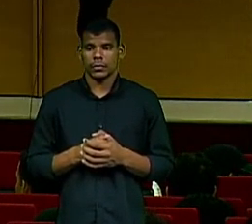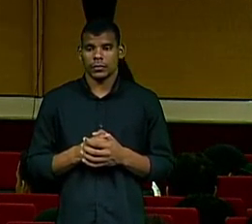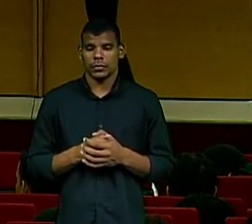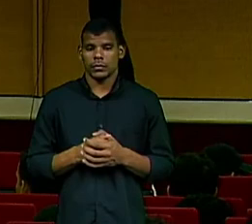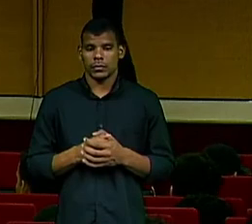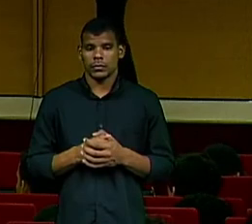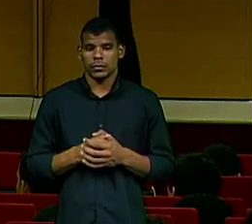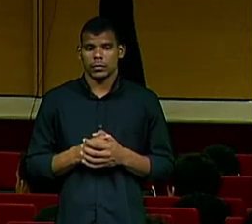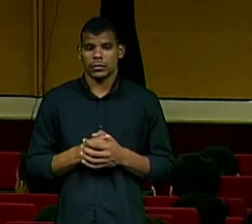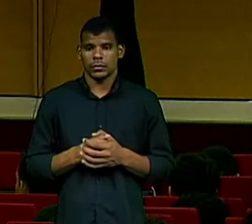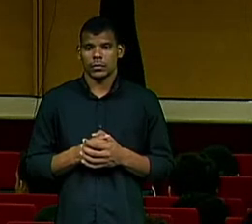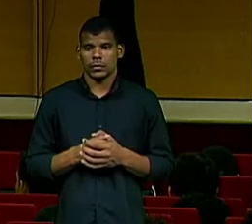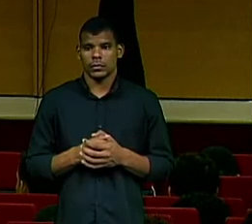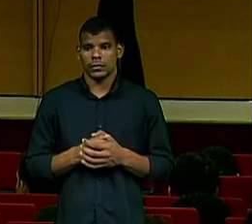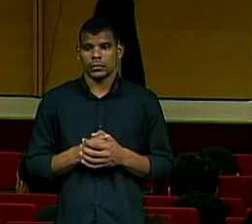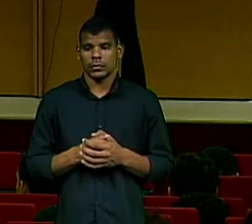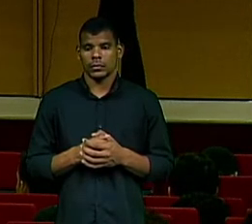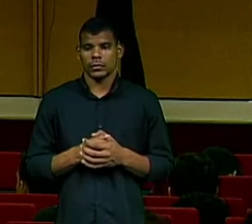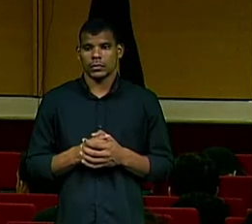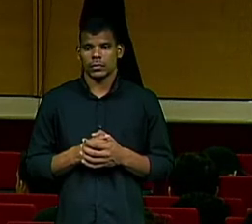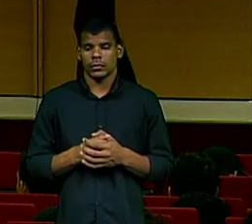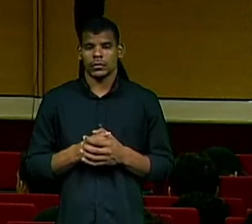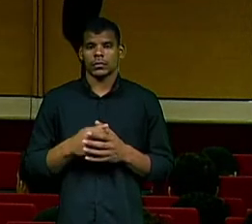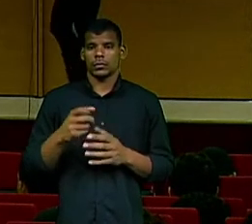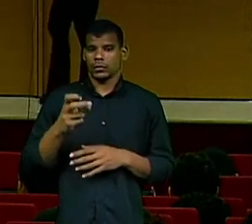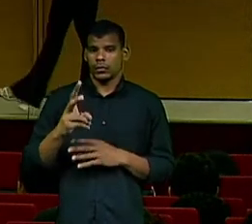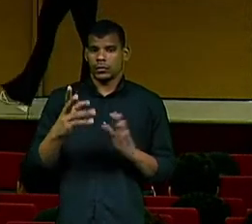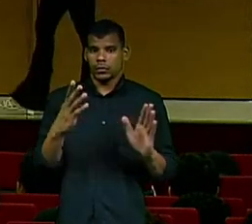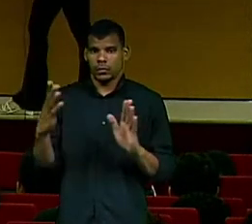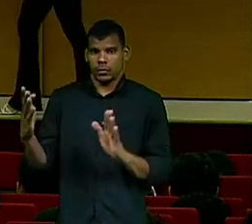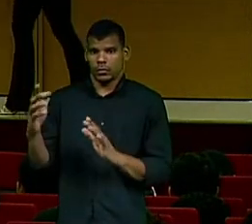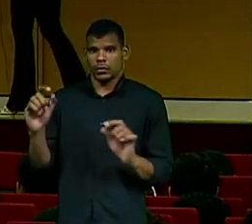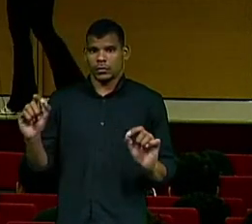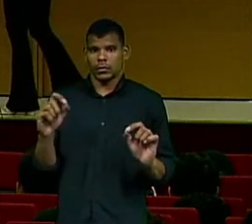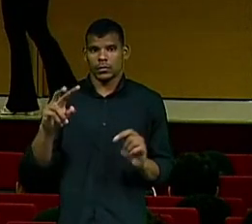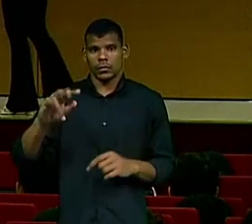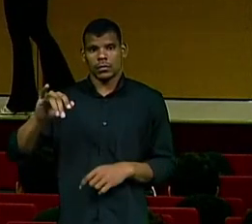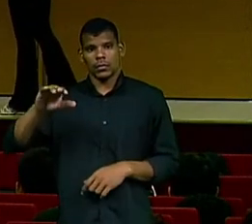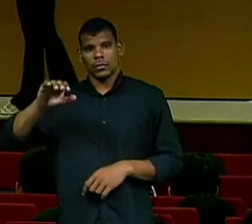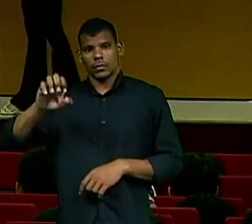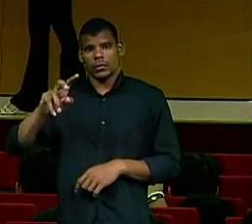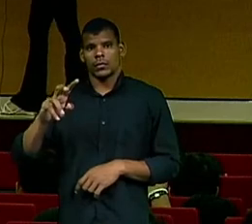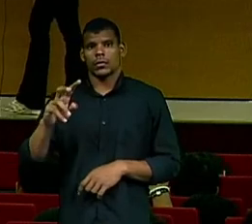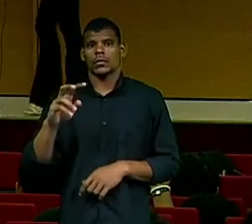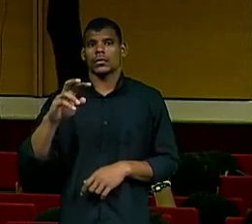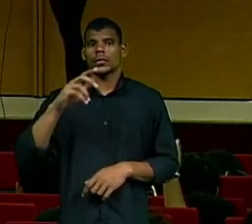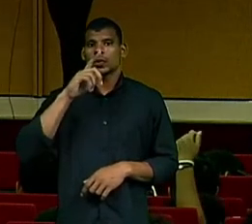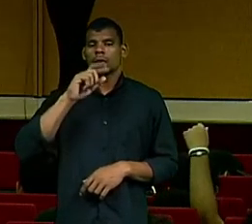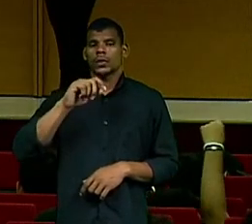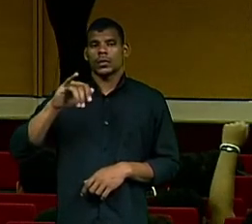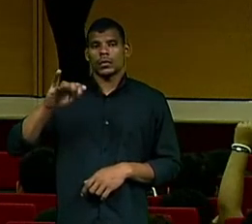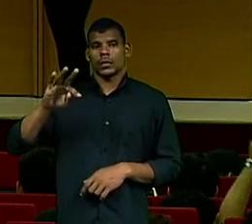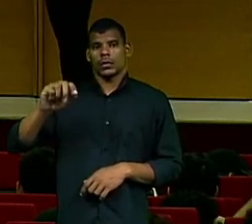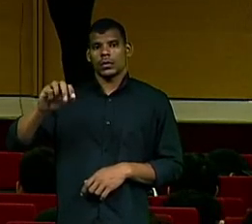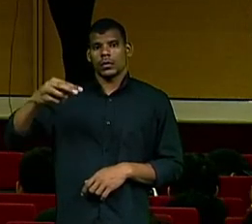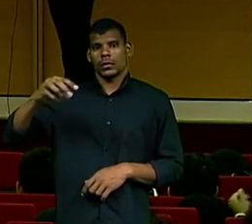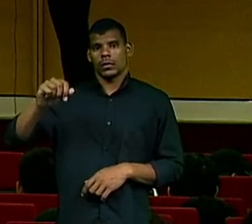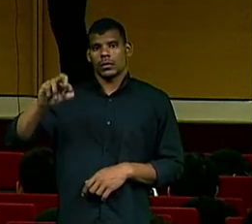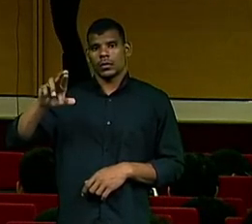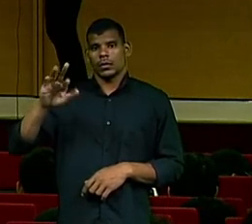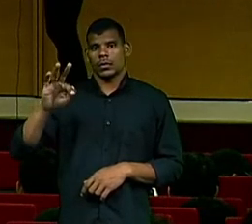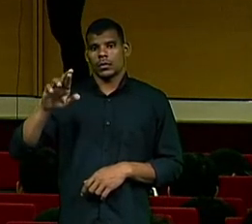renuncia e o mandato continua com o vice-presidente Itamar Franco tá rapidamente